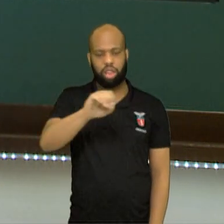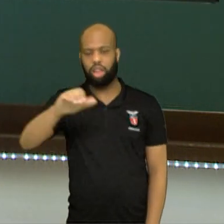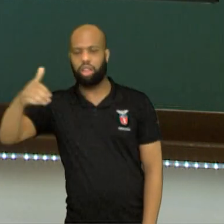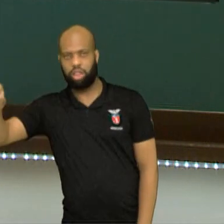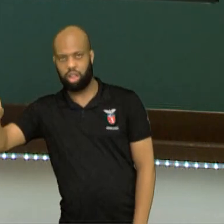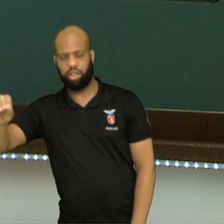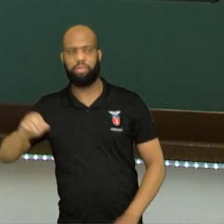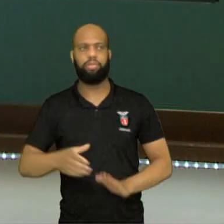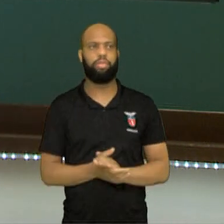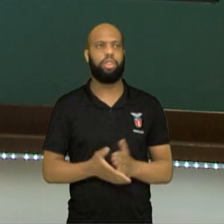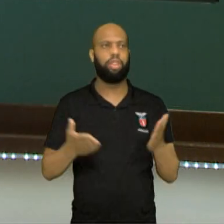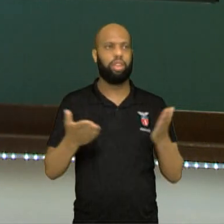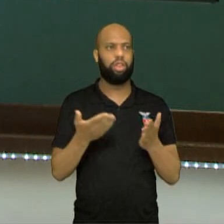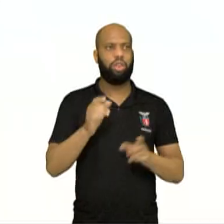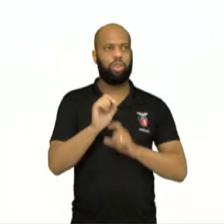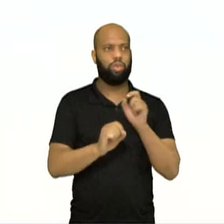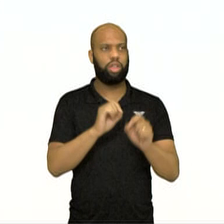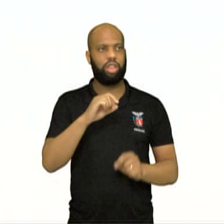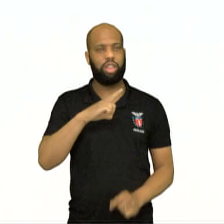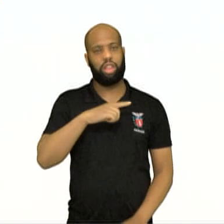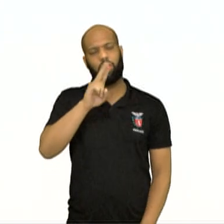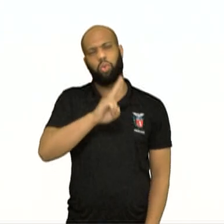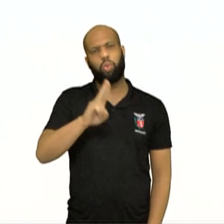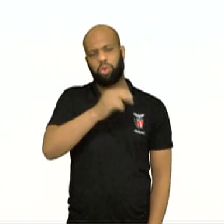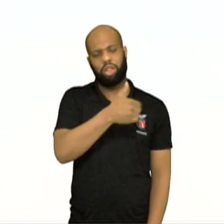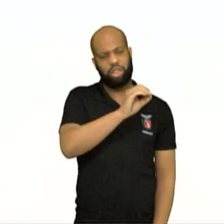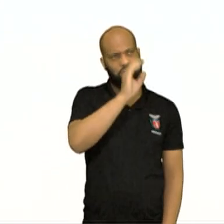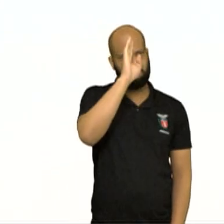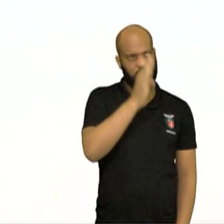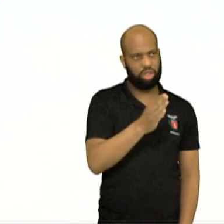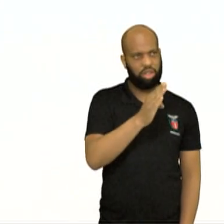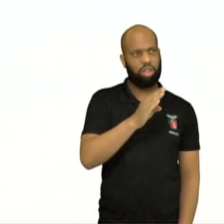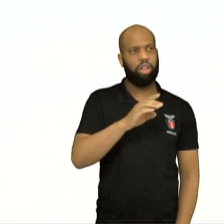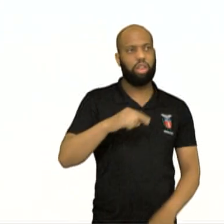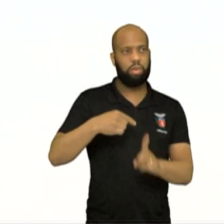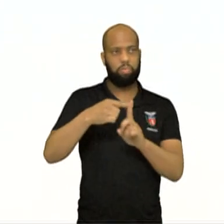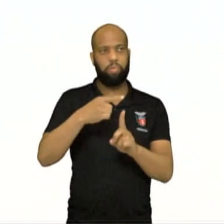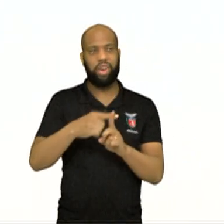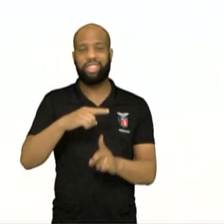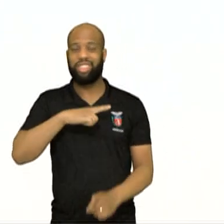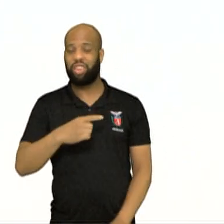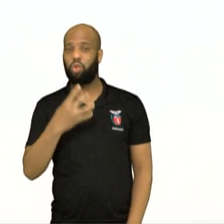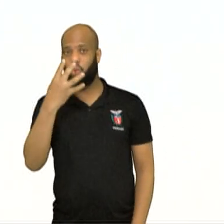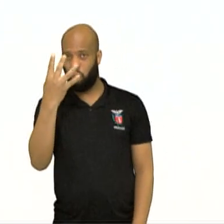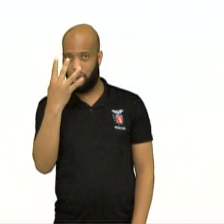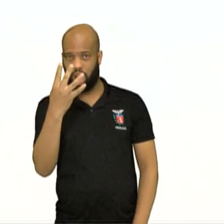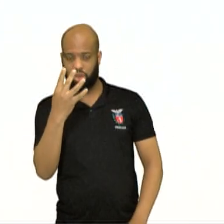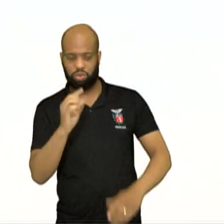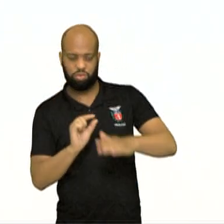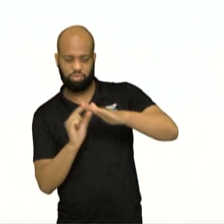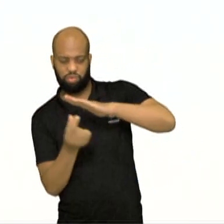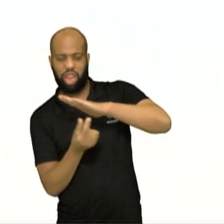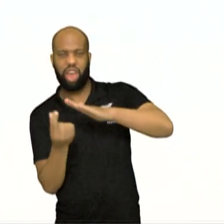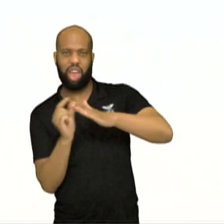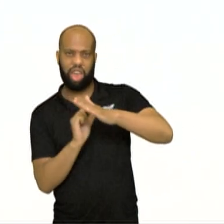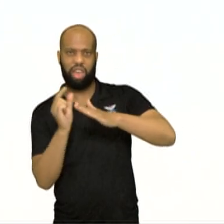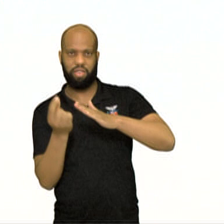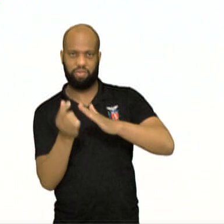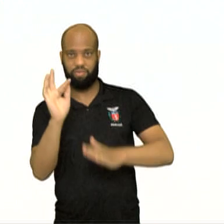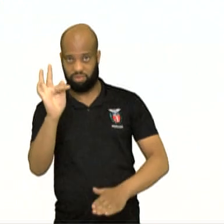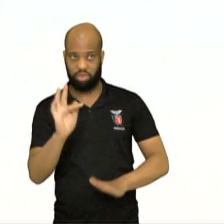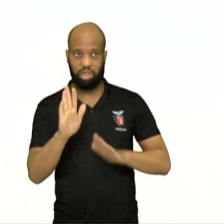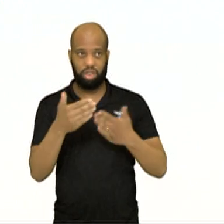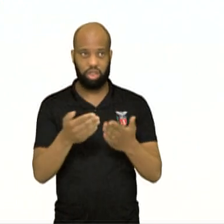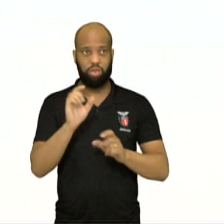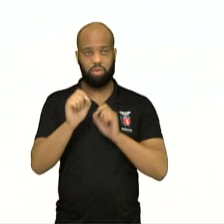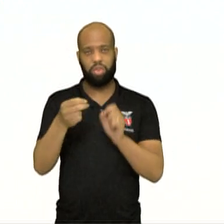valor. Na próxima, já vou usar o 10 da primeira equação. Mais 4 ferraduras, 4F igual a 18. Resolvendo